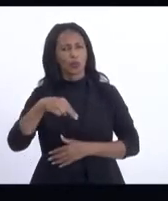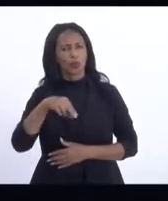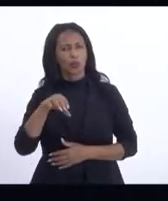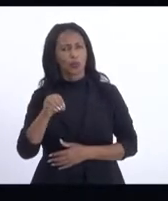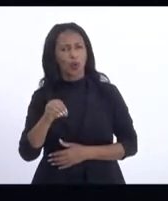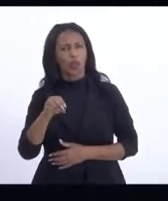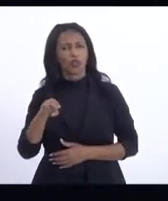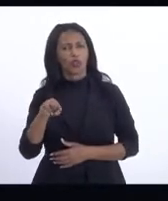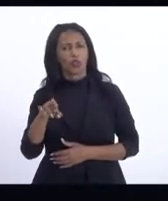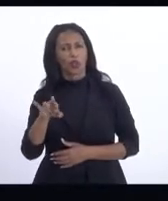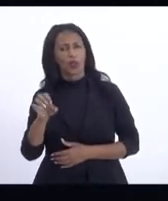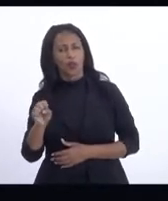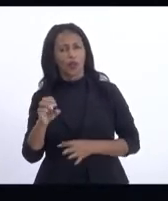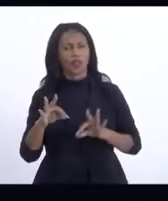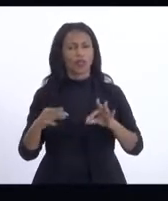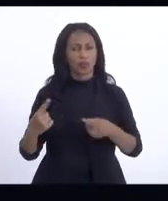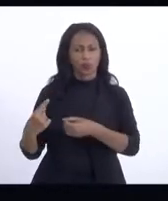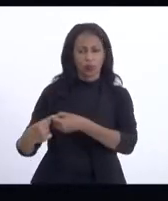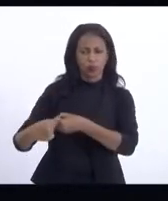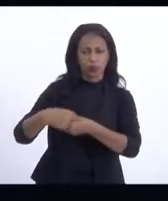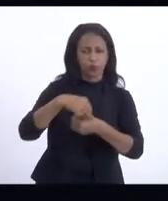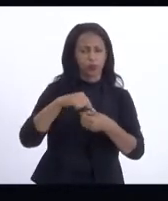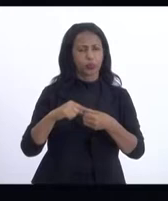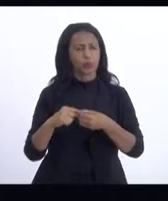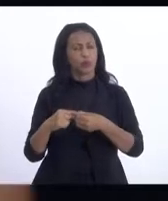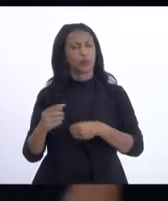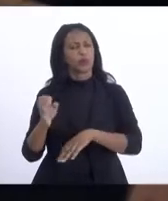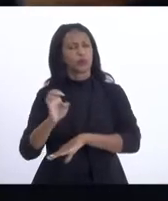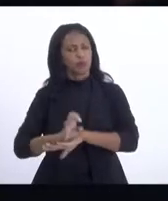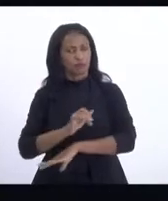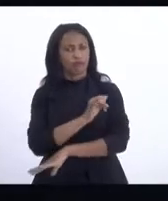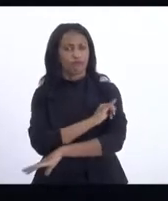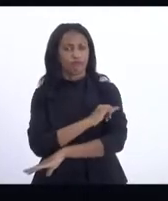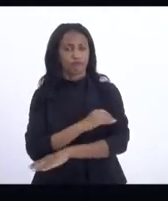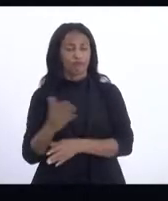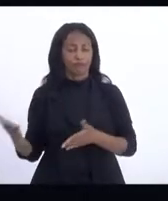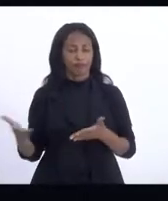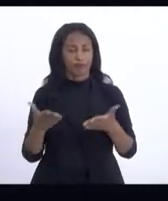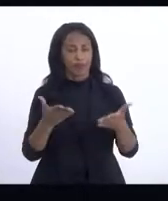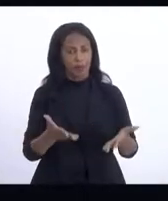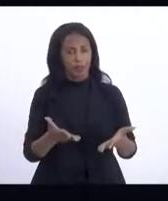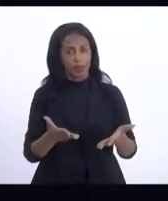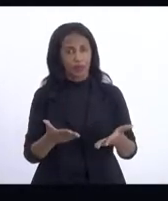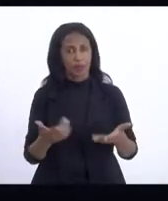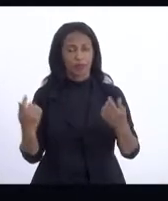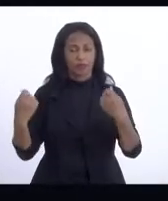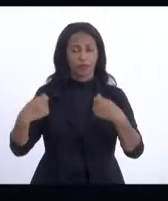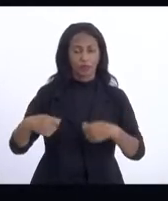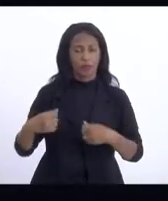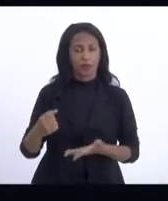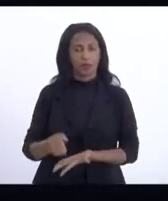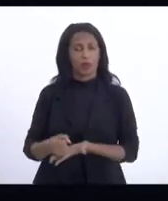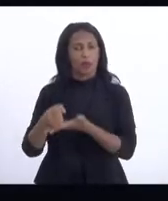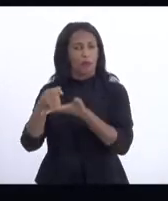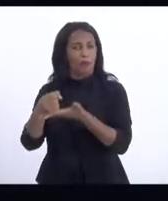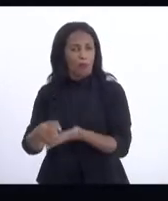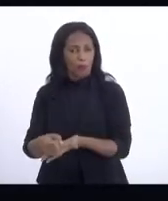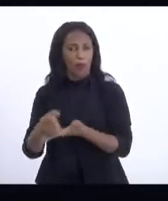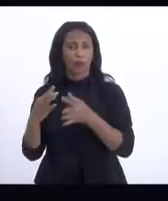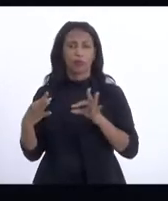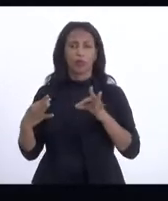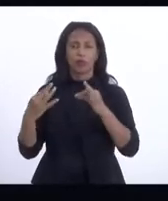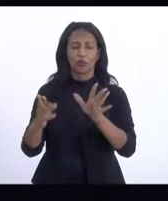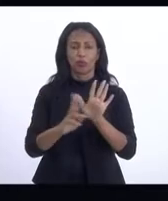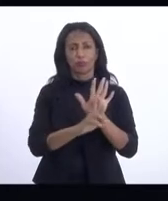Noroeste Fluminense e de todos os municípios do Estado do Rio de Janeiro. E, para isso, nós contamos com o apoio incondicional de todas